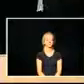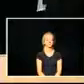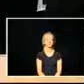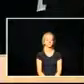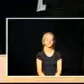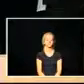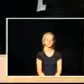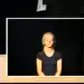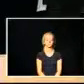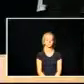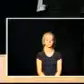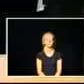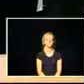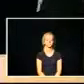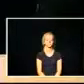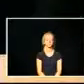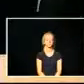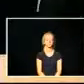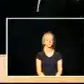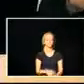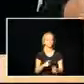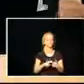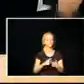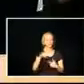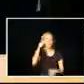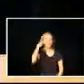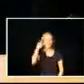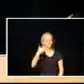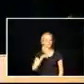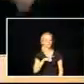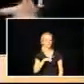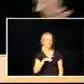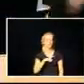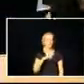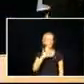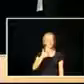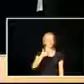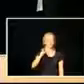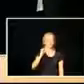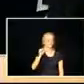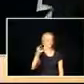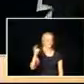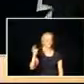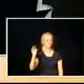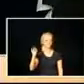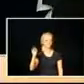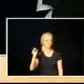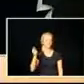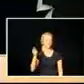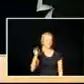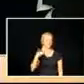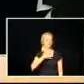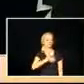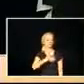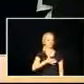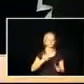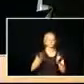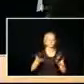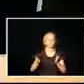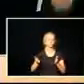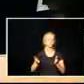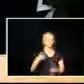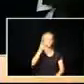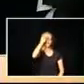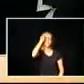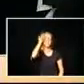da Vânia, inclusive. Essa ideia, o reitor comprou a ideia e deu esse abono que até hoje os funcionários recebem. Então, tem o